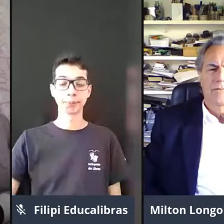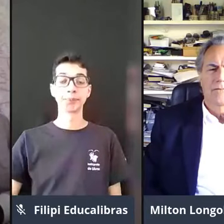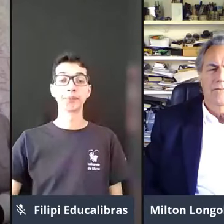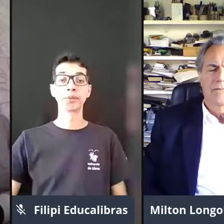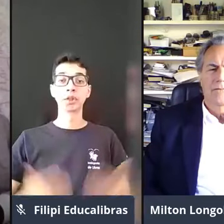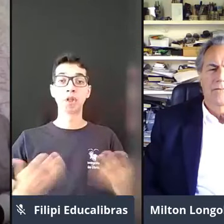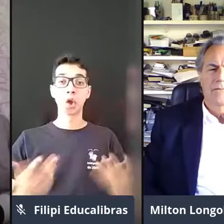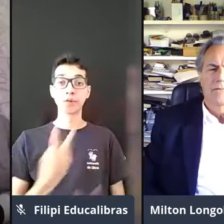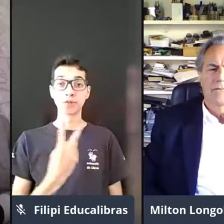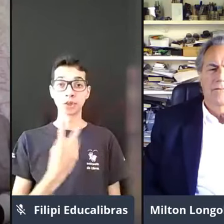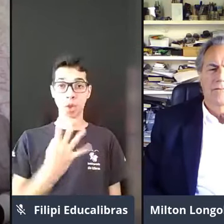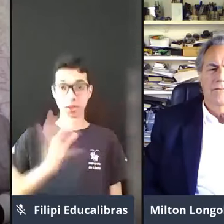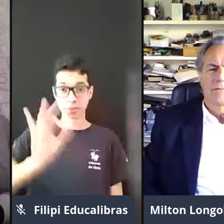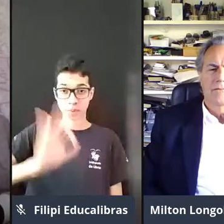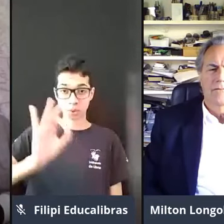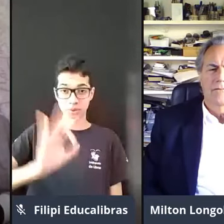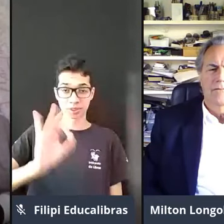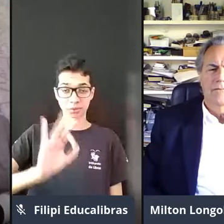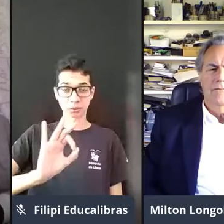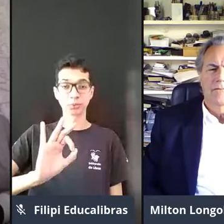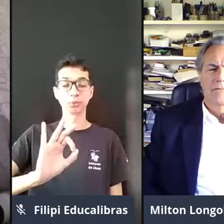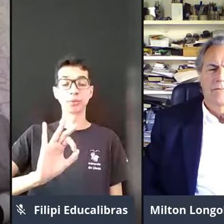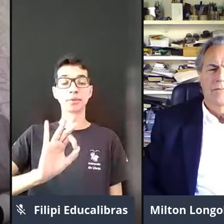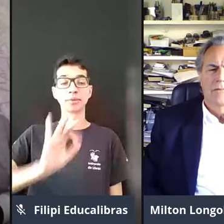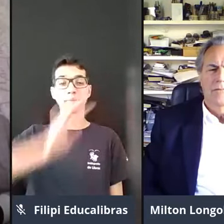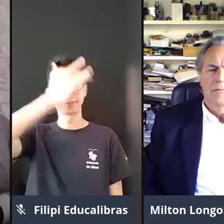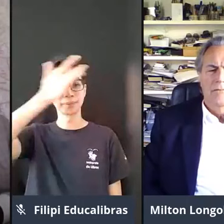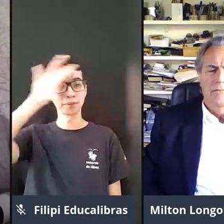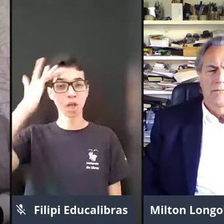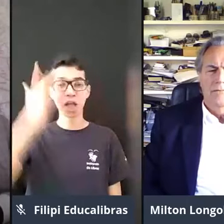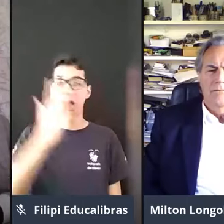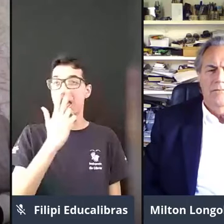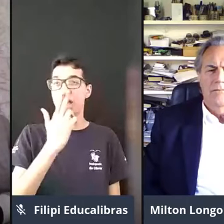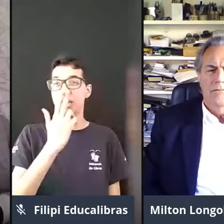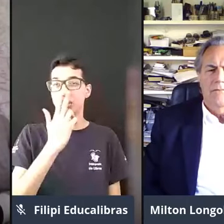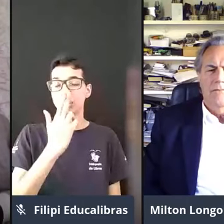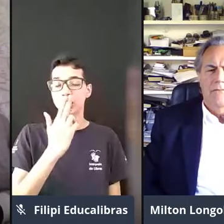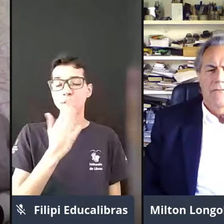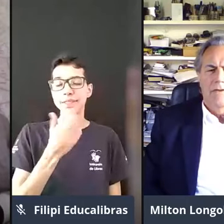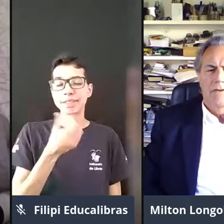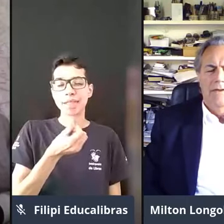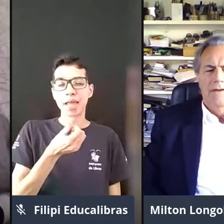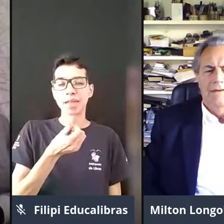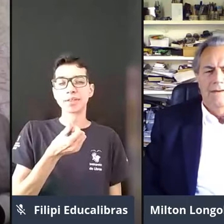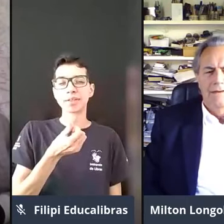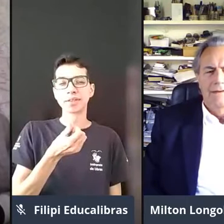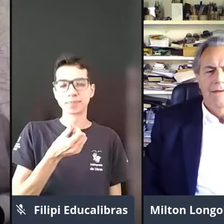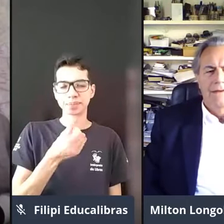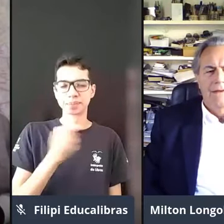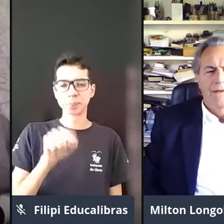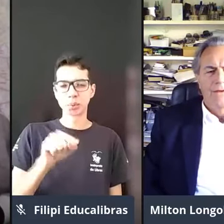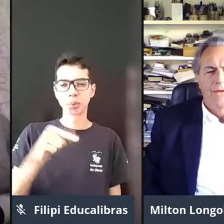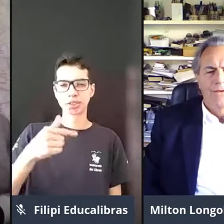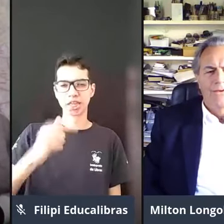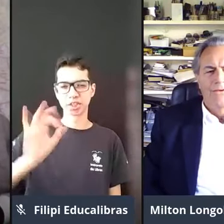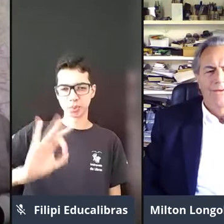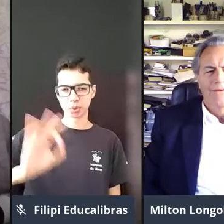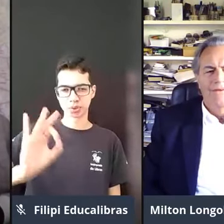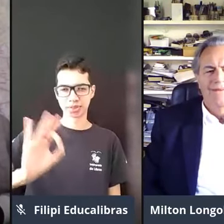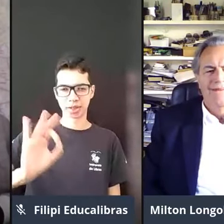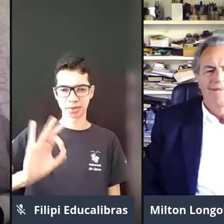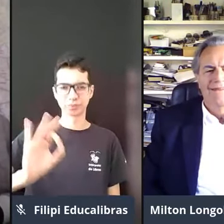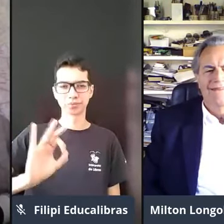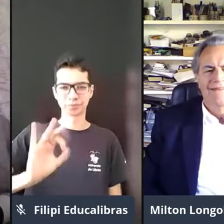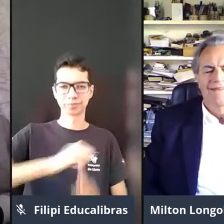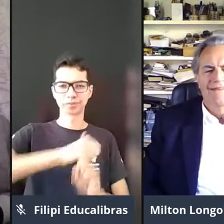para 6,7% da população. Olha a barbeiragem que eles fizeram. Então, eu estou tentando